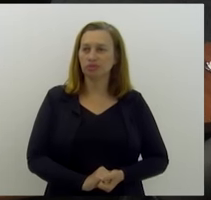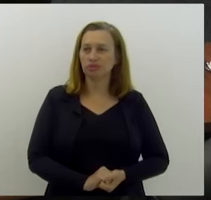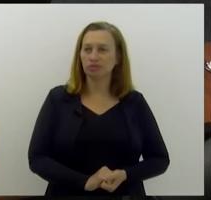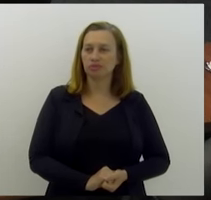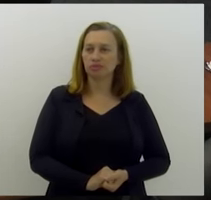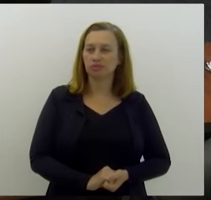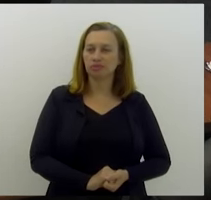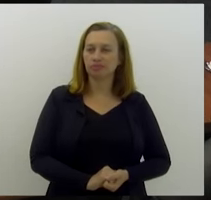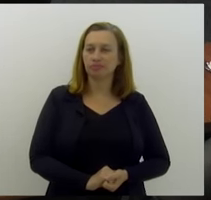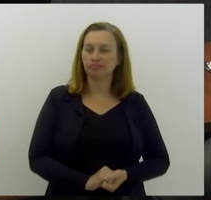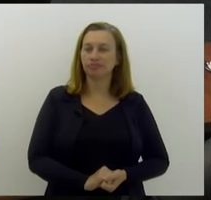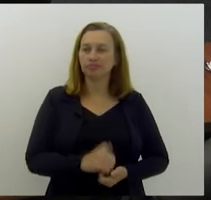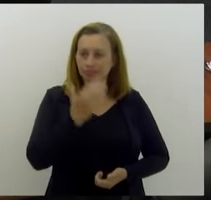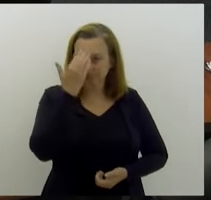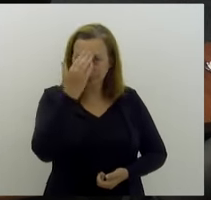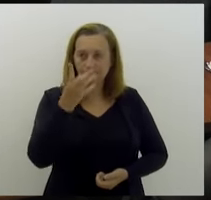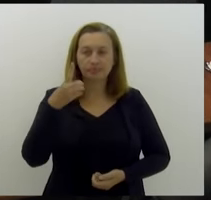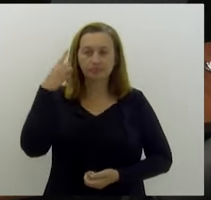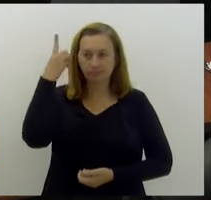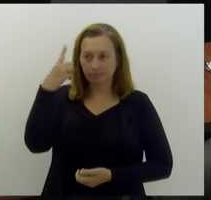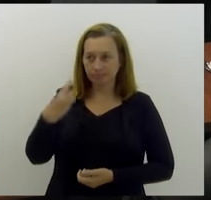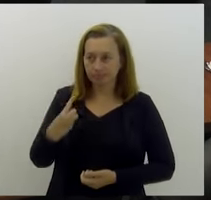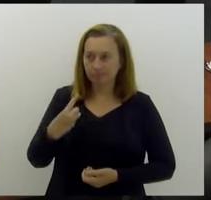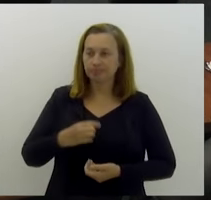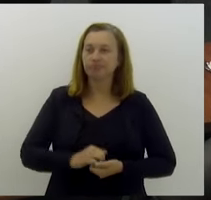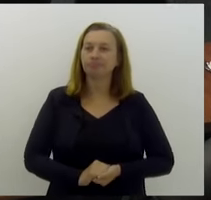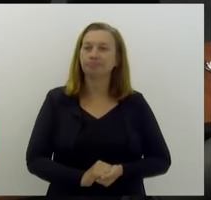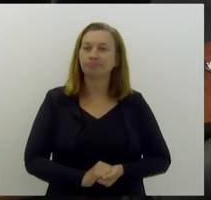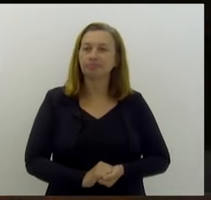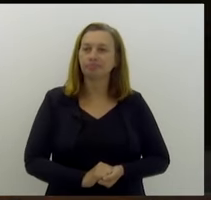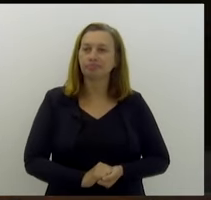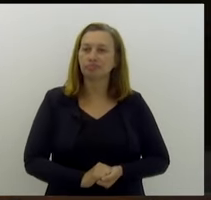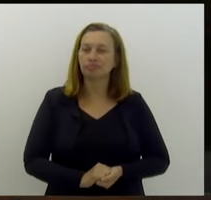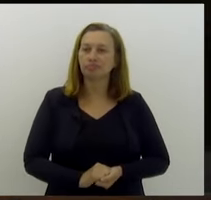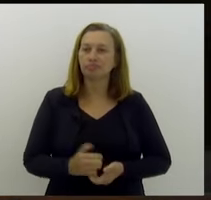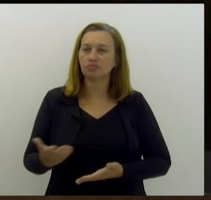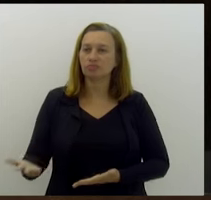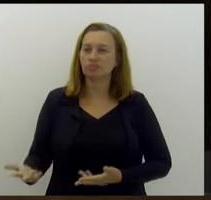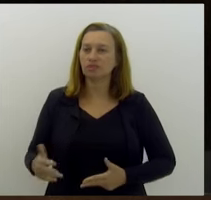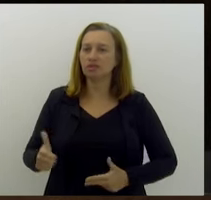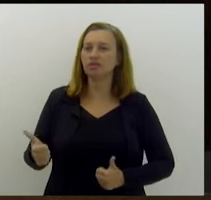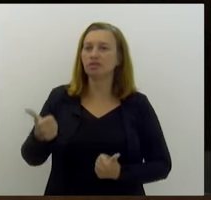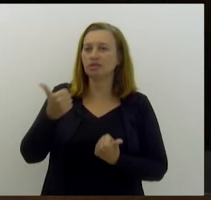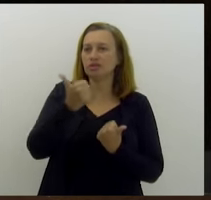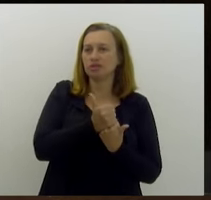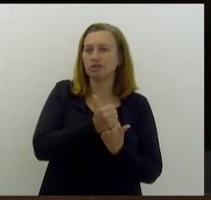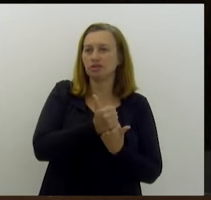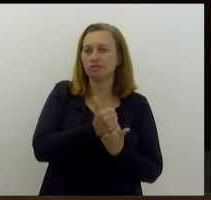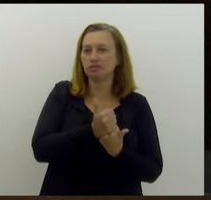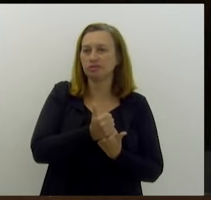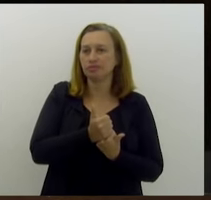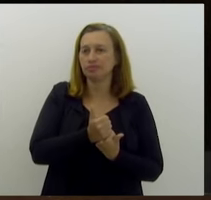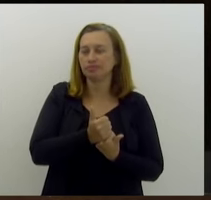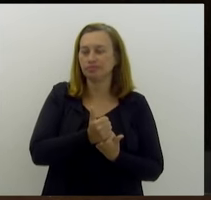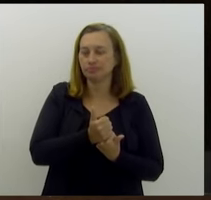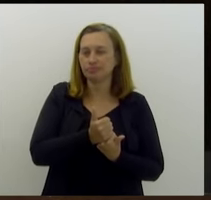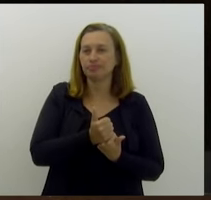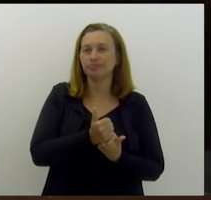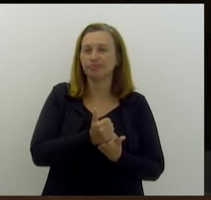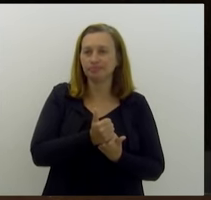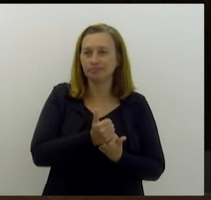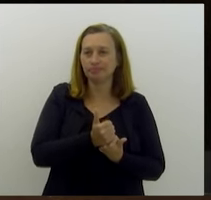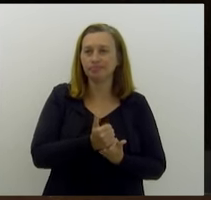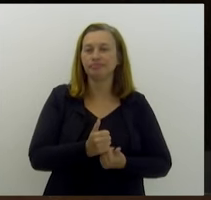ISS Obrigado Deputado Dani Monteiro chamo vossa excelência para assumir a presidência dos trabalhos Deputado Andrezinho